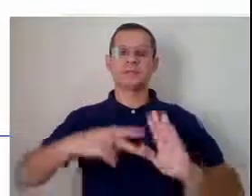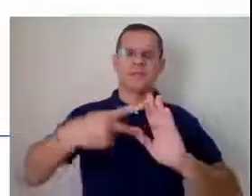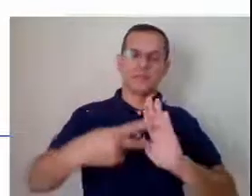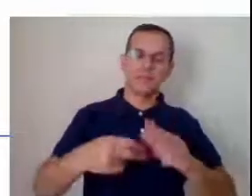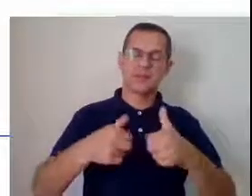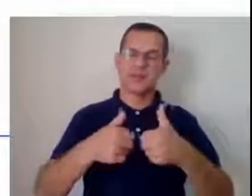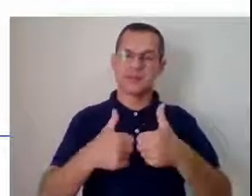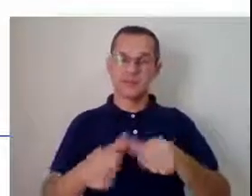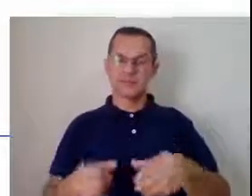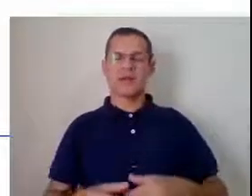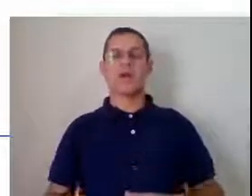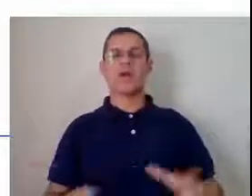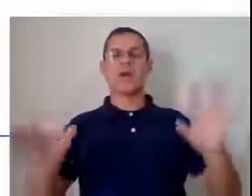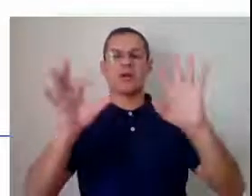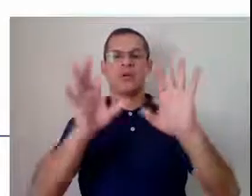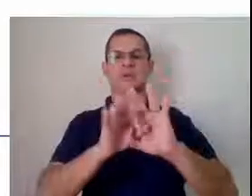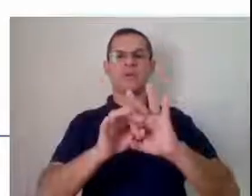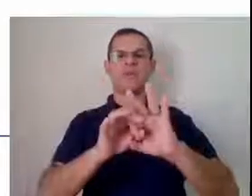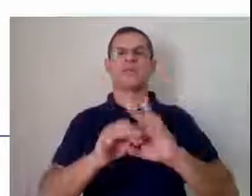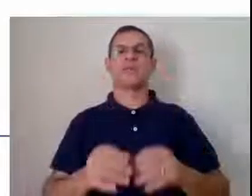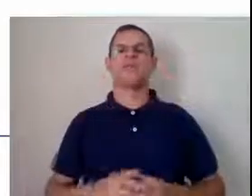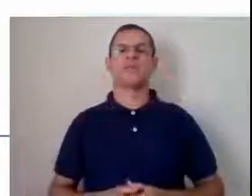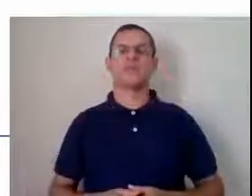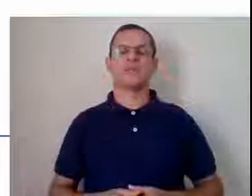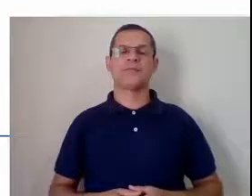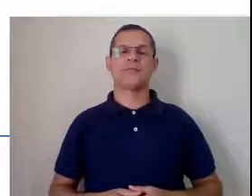dizer pertencer.